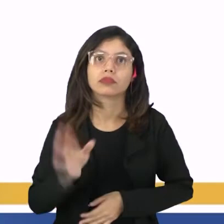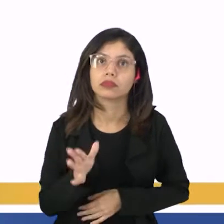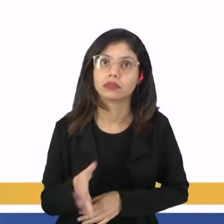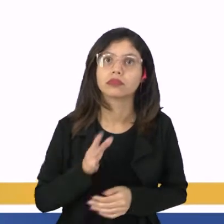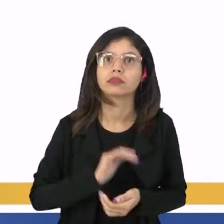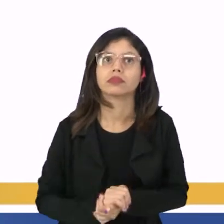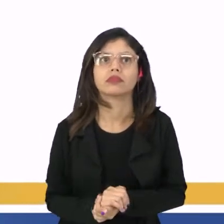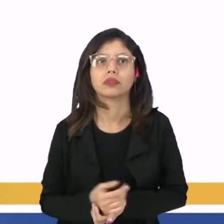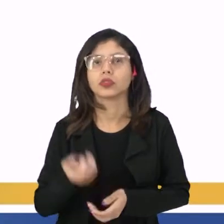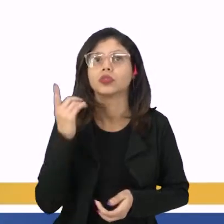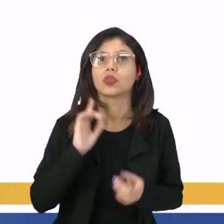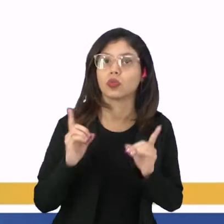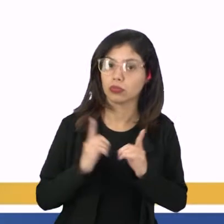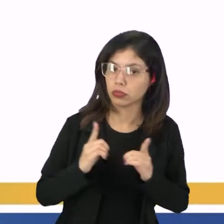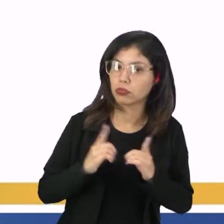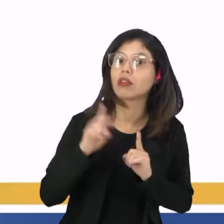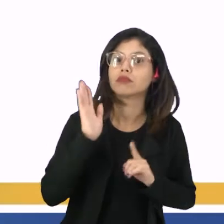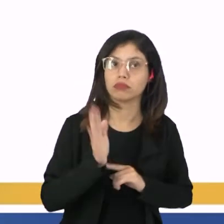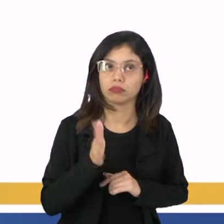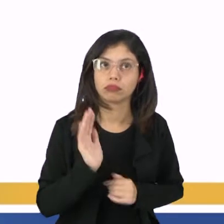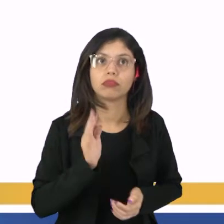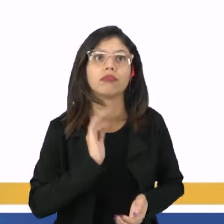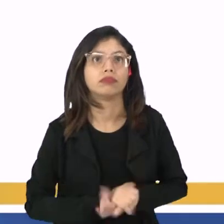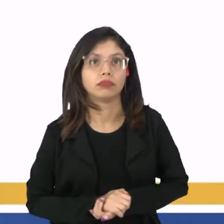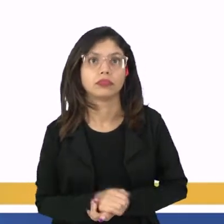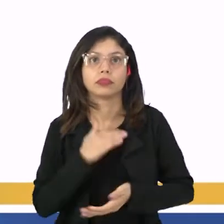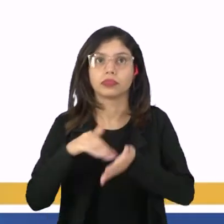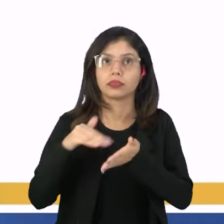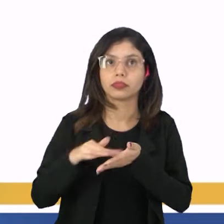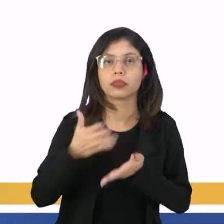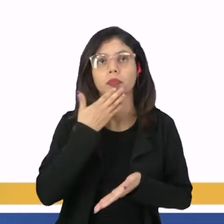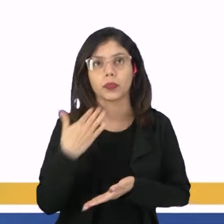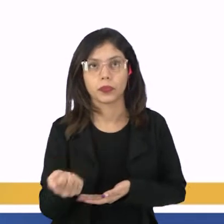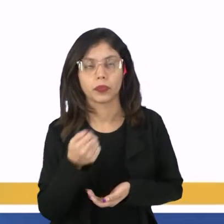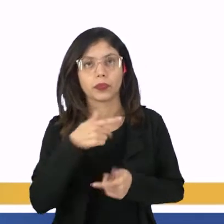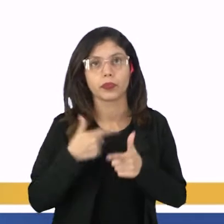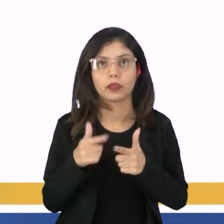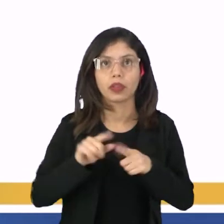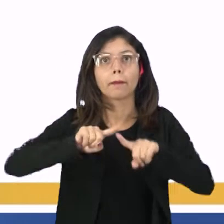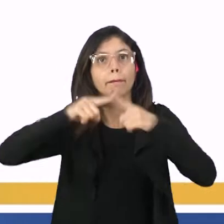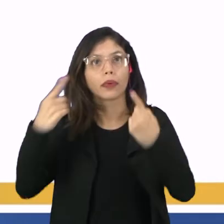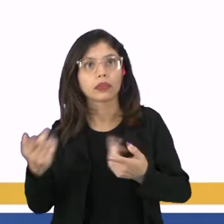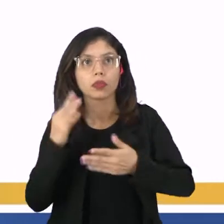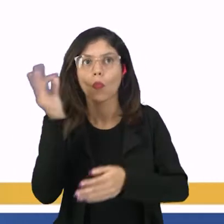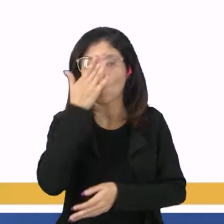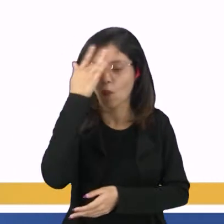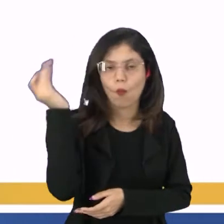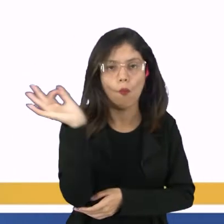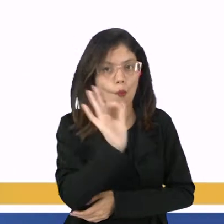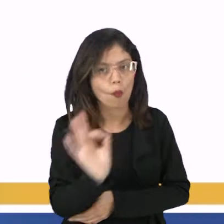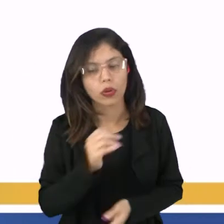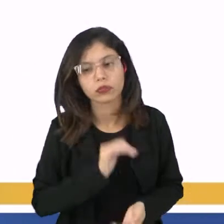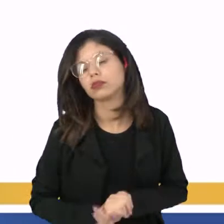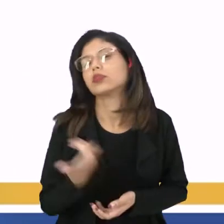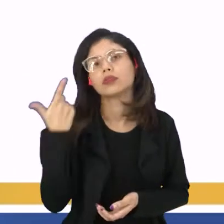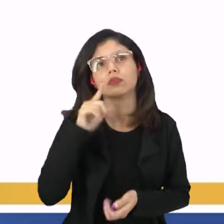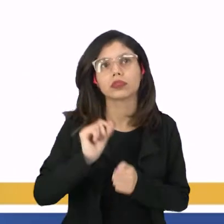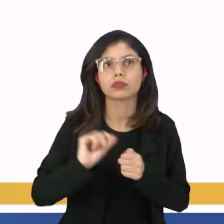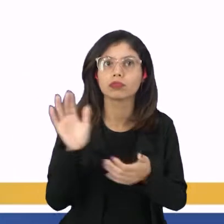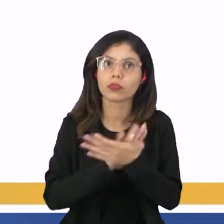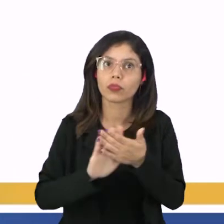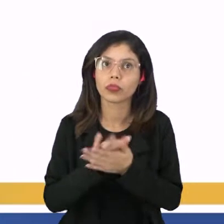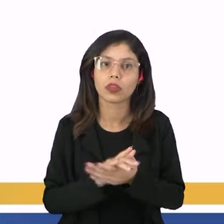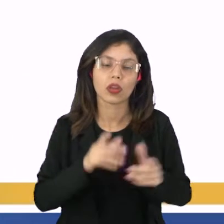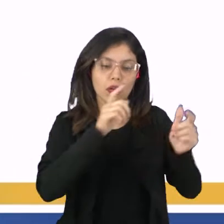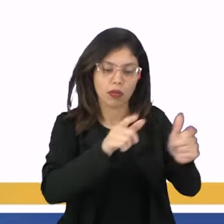havia entrado em contato com esta secretaria a fim de solucionar o problema. No entanto, nenhuma iniciativa foi tomada. O